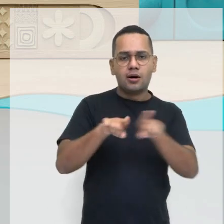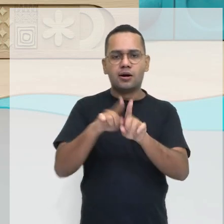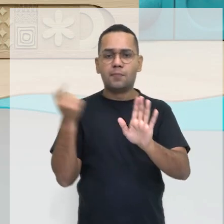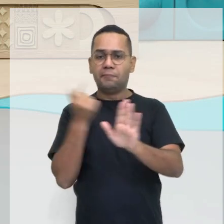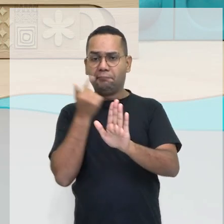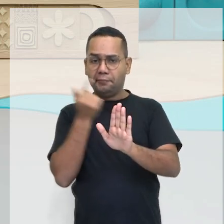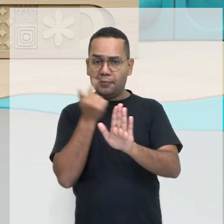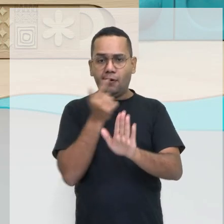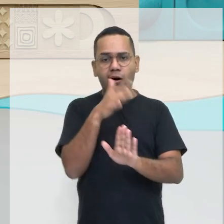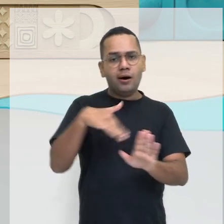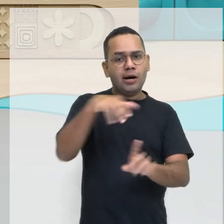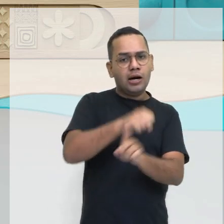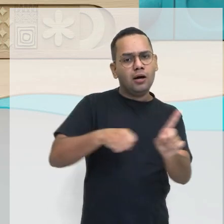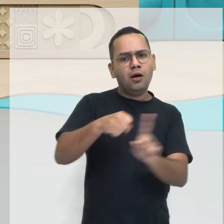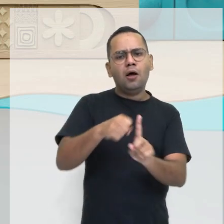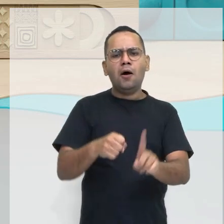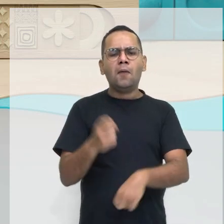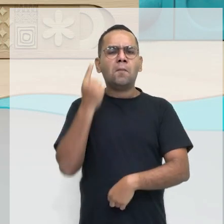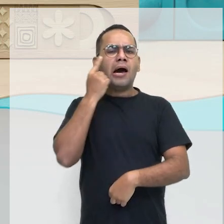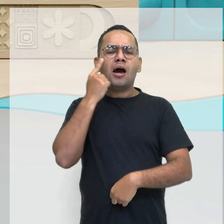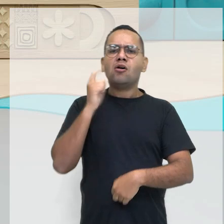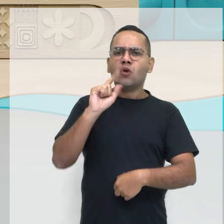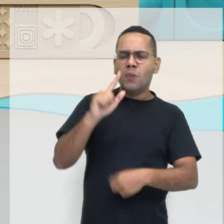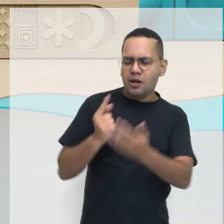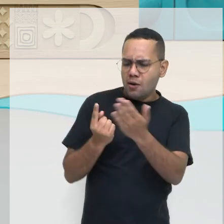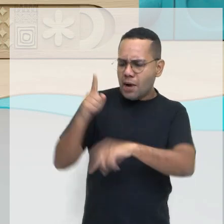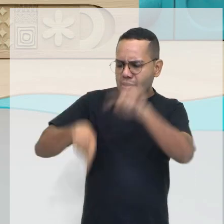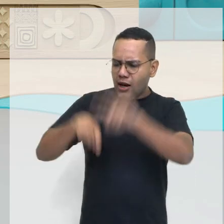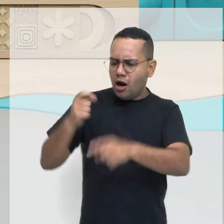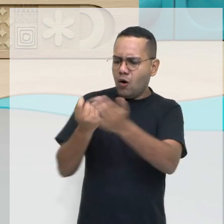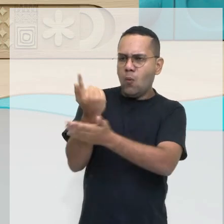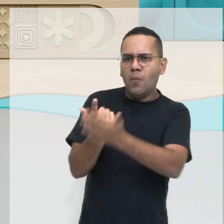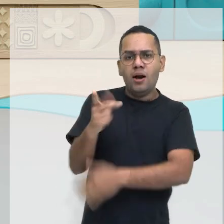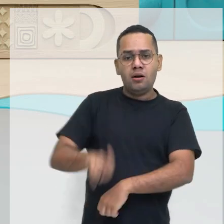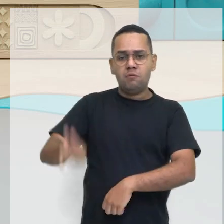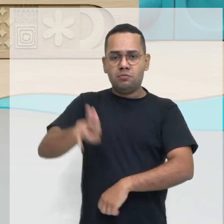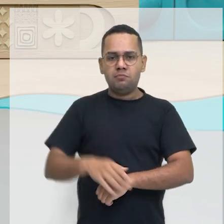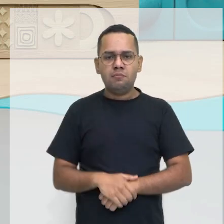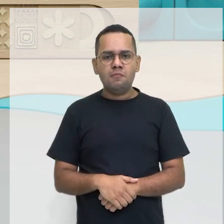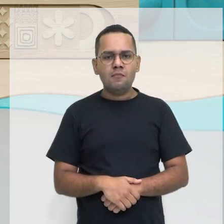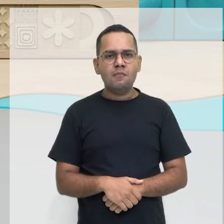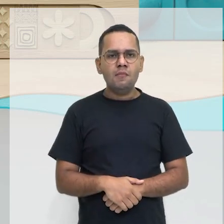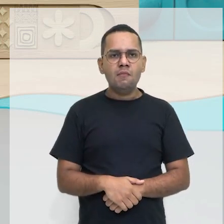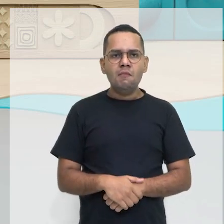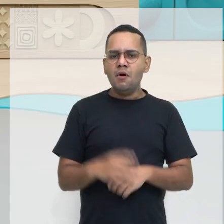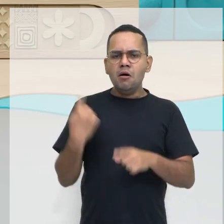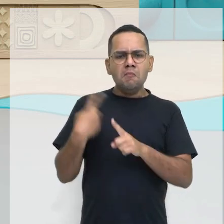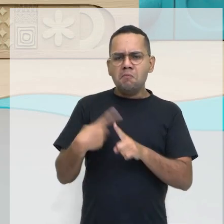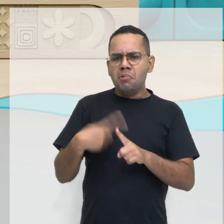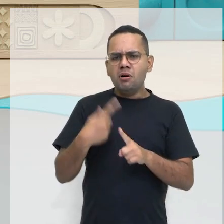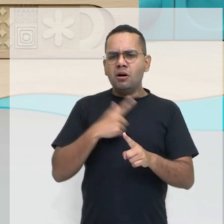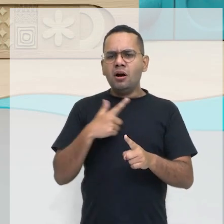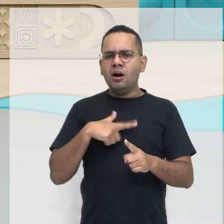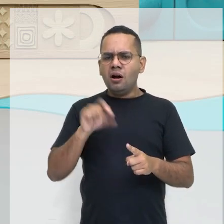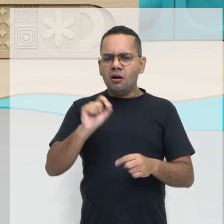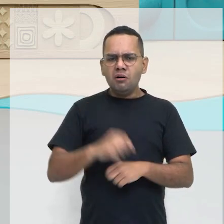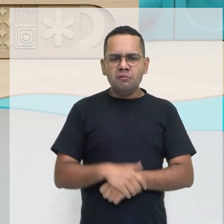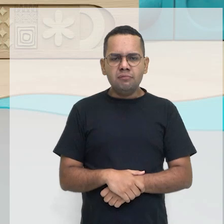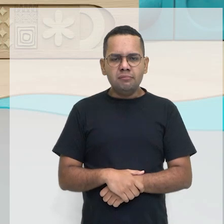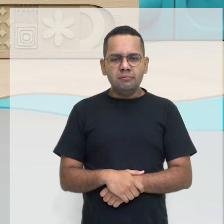da sociedade consumista, que se formava naquela época, especialmente com a popularização da